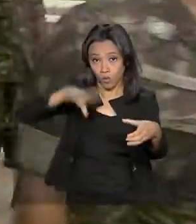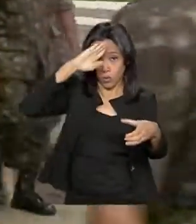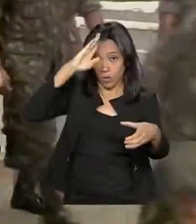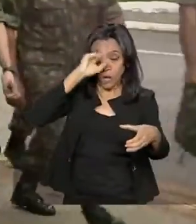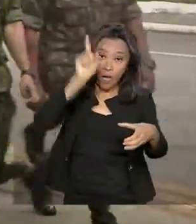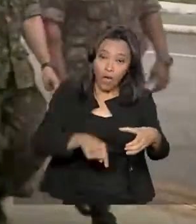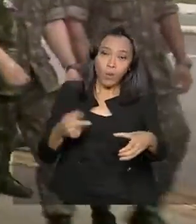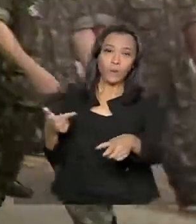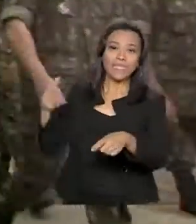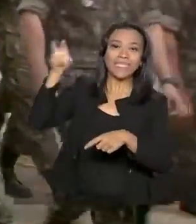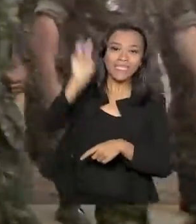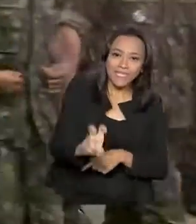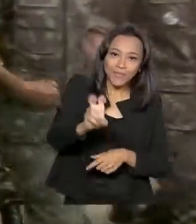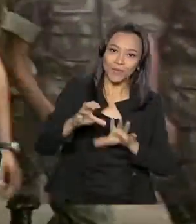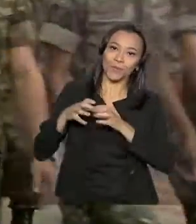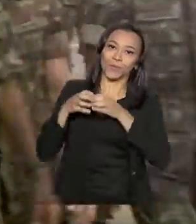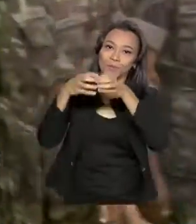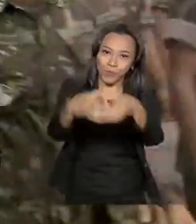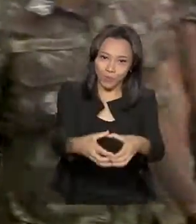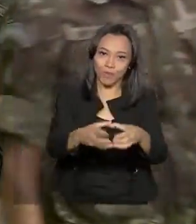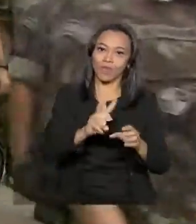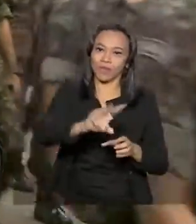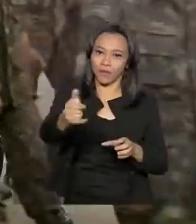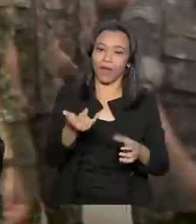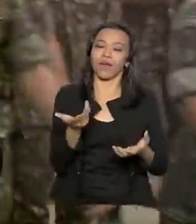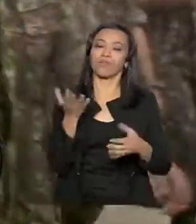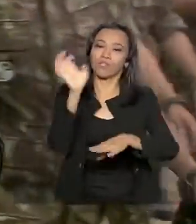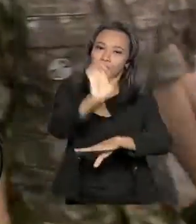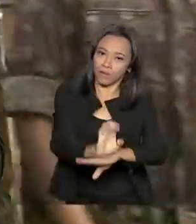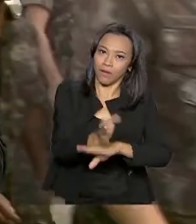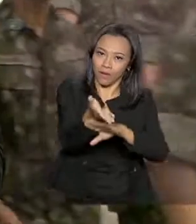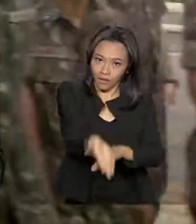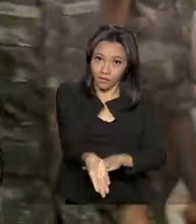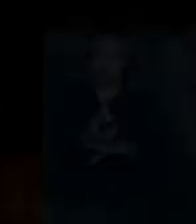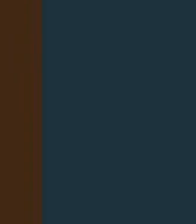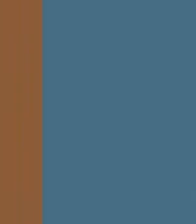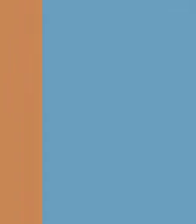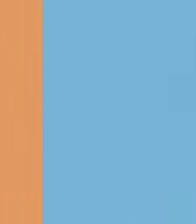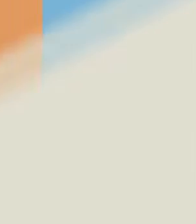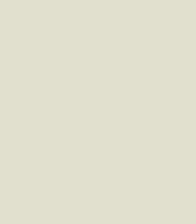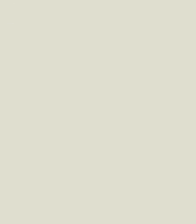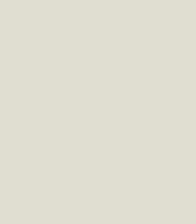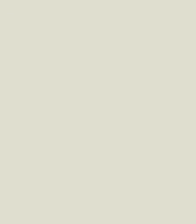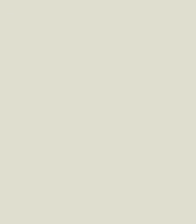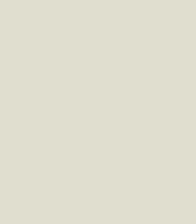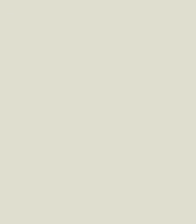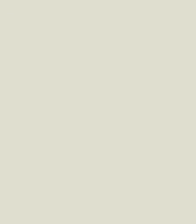contingente a atuar em Roraima. O primeiro do Comando Militar do Sudeste.